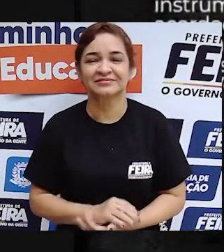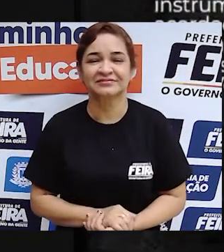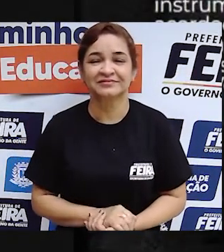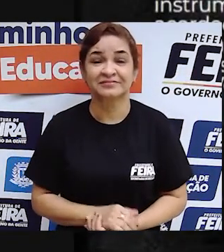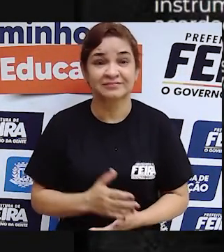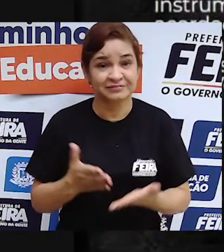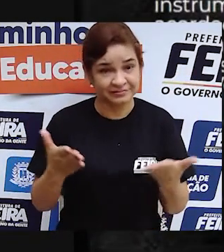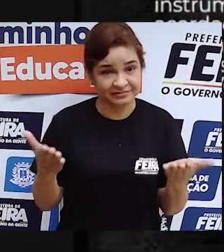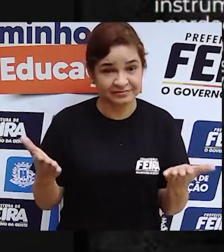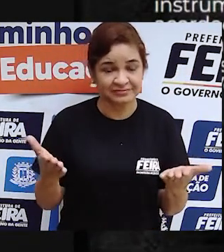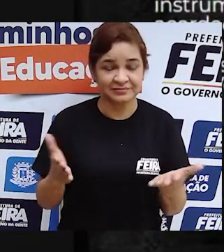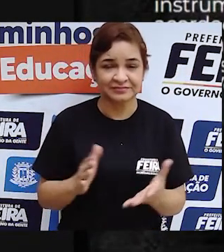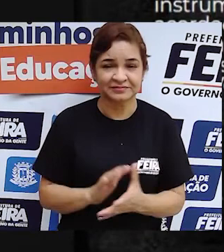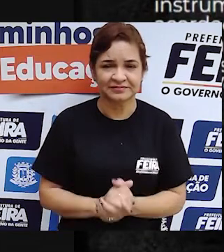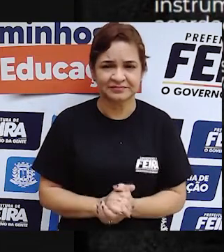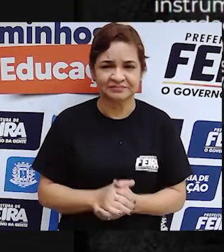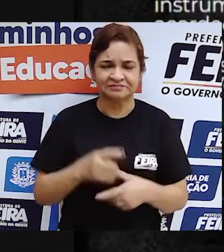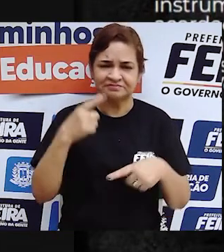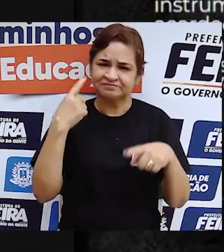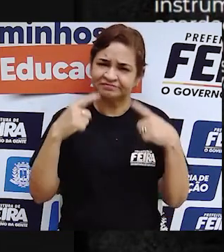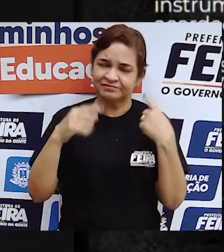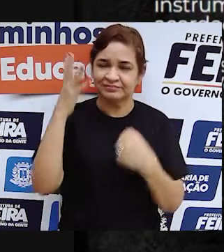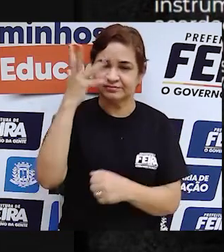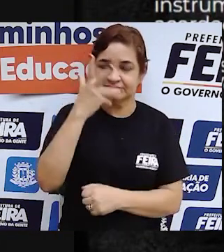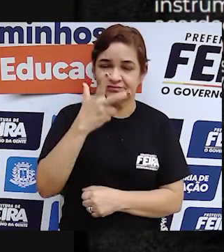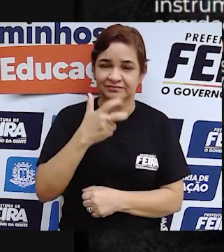Então, pessoal, linda canção,